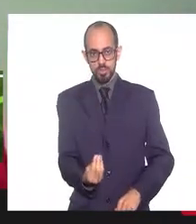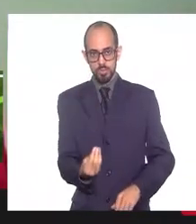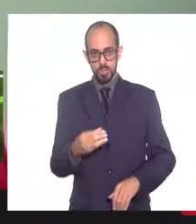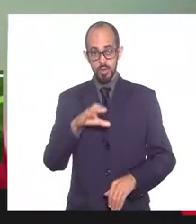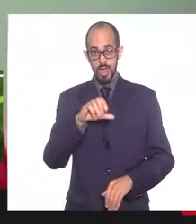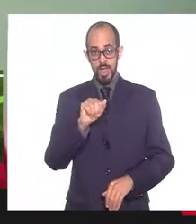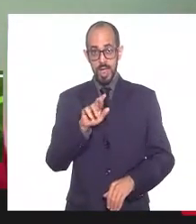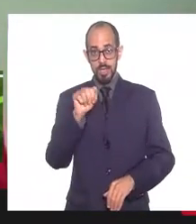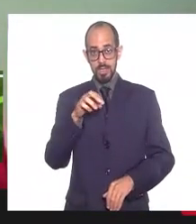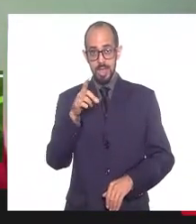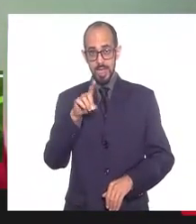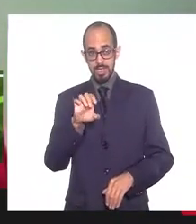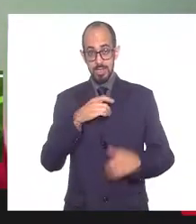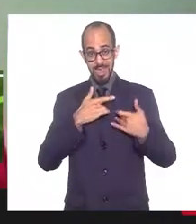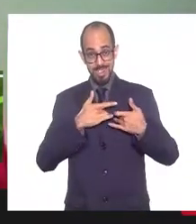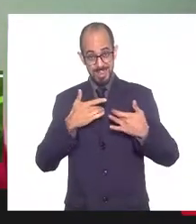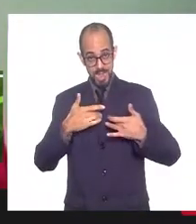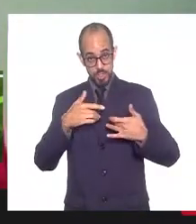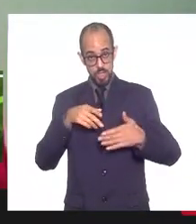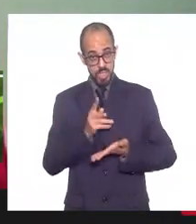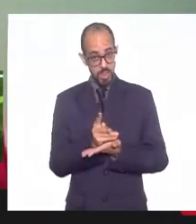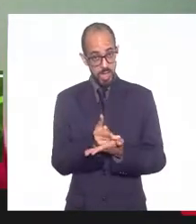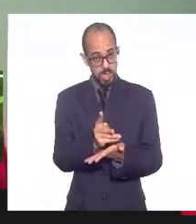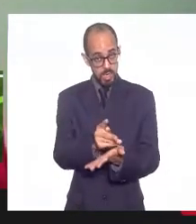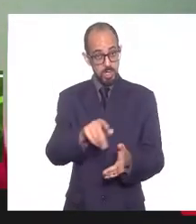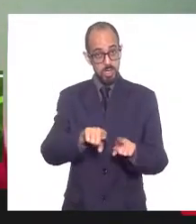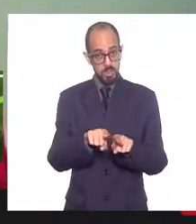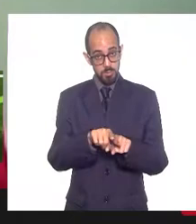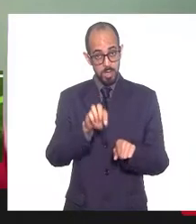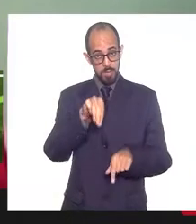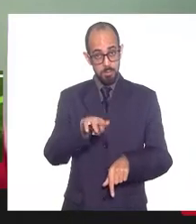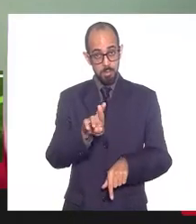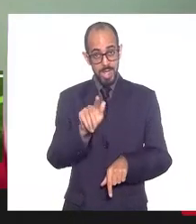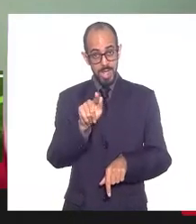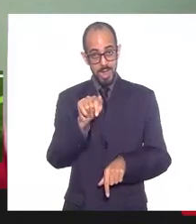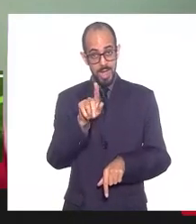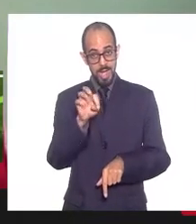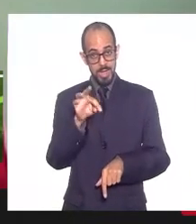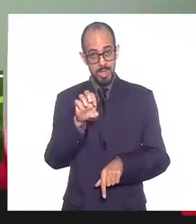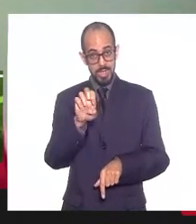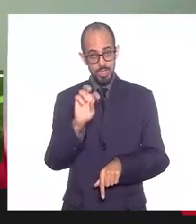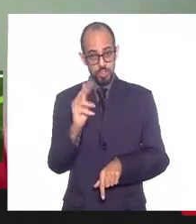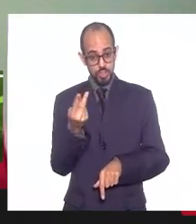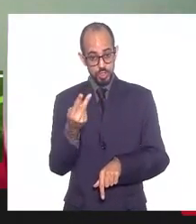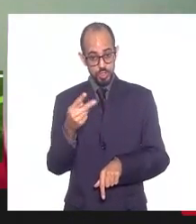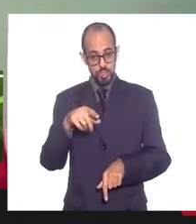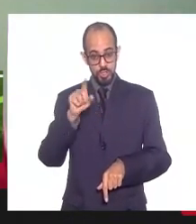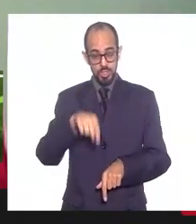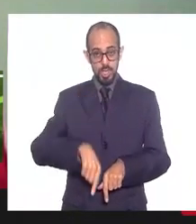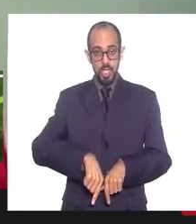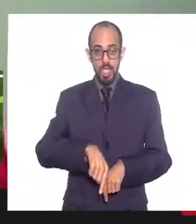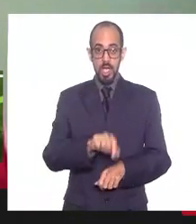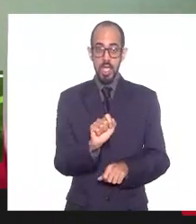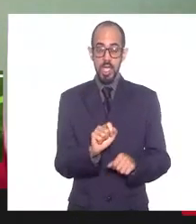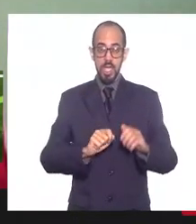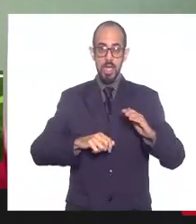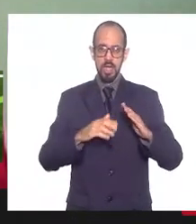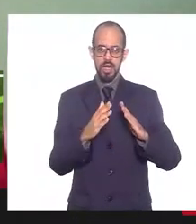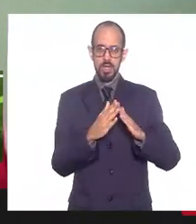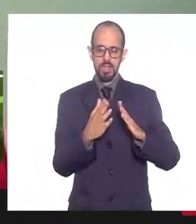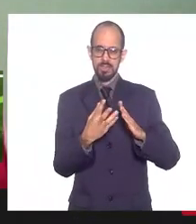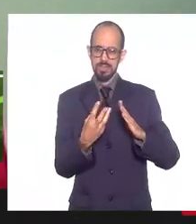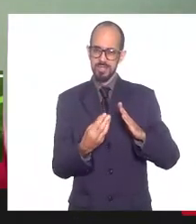Eterna, e também da senhora Margarete de Xangô, Ilê Assê Omo